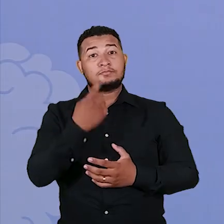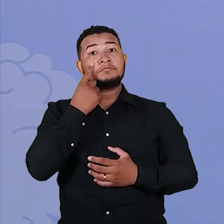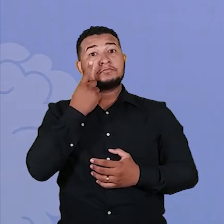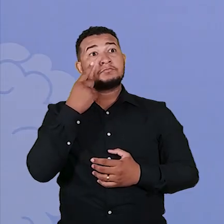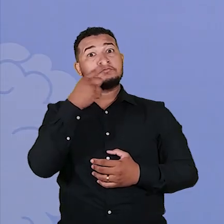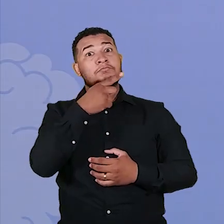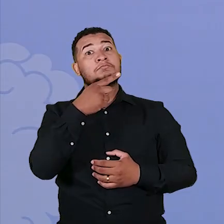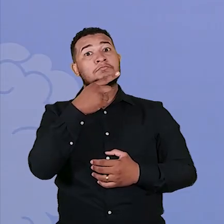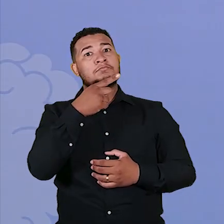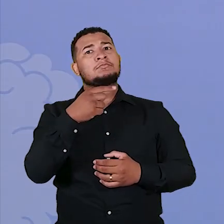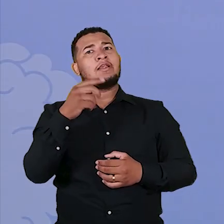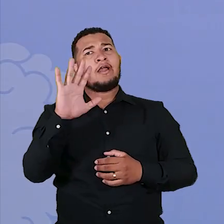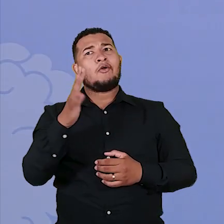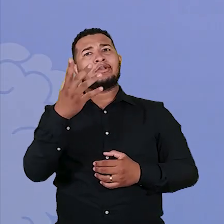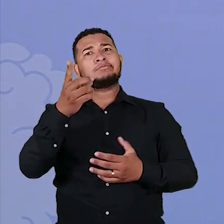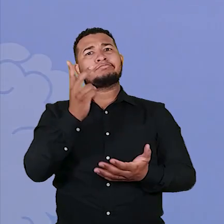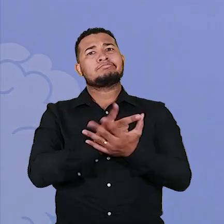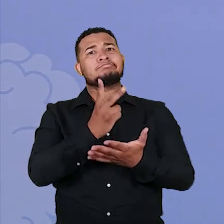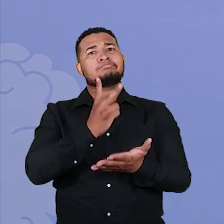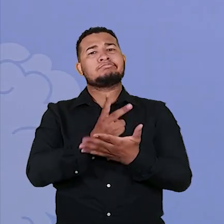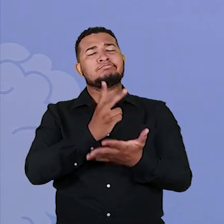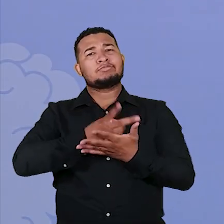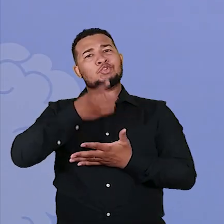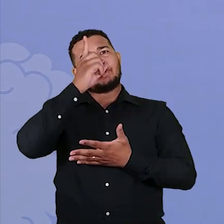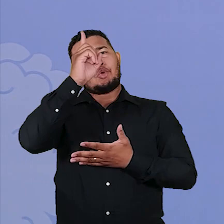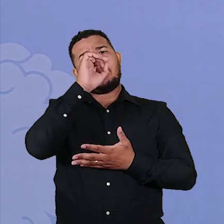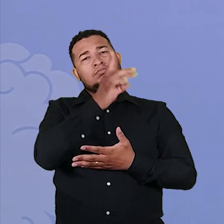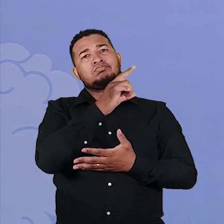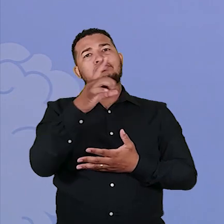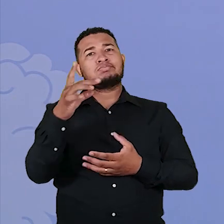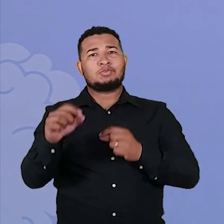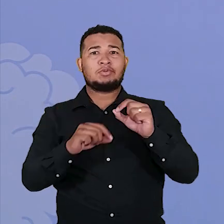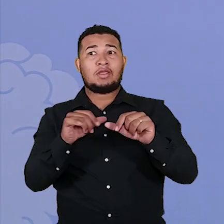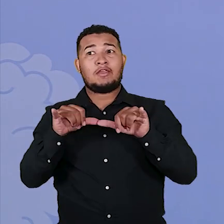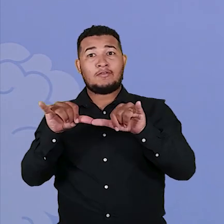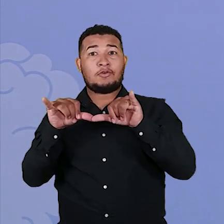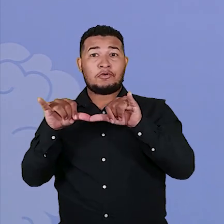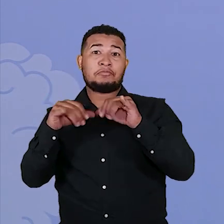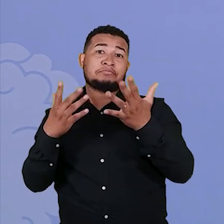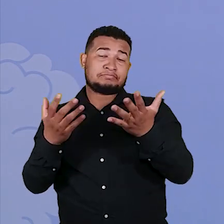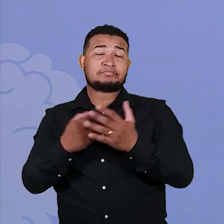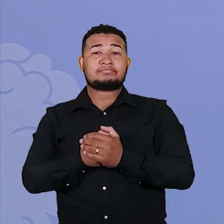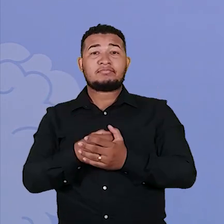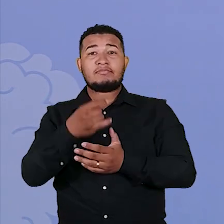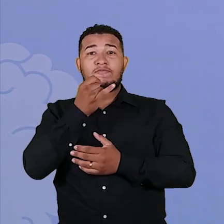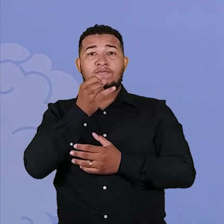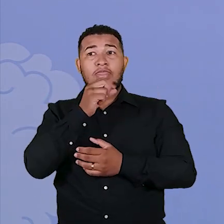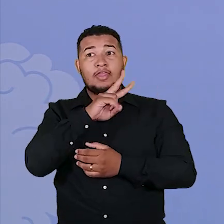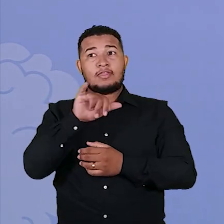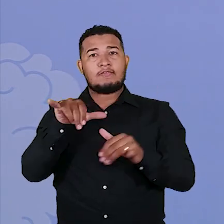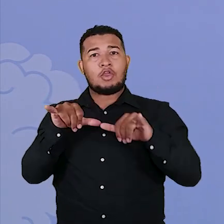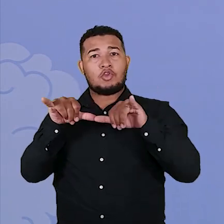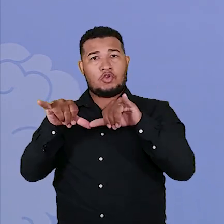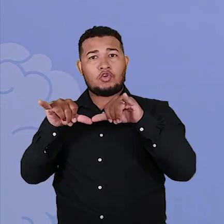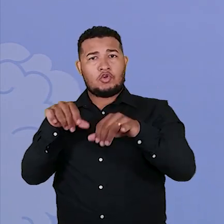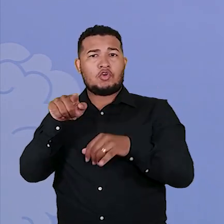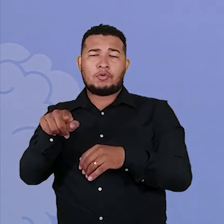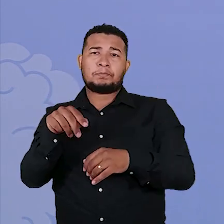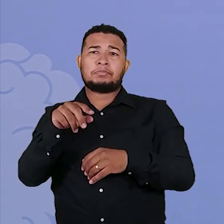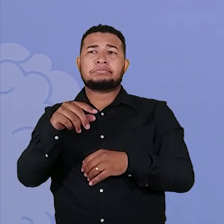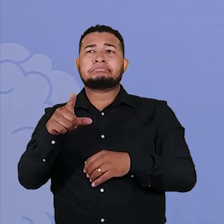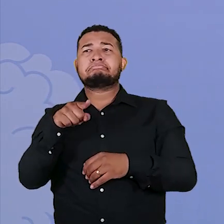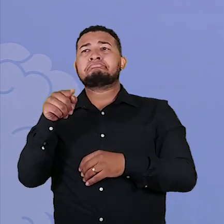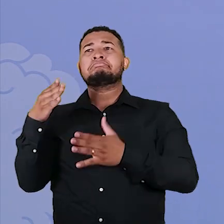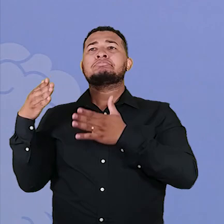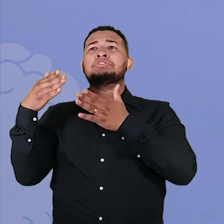e olha que situação mais rotineira mas o cotidiano e fazer compra né então quando você vai fazer compra você